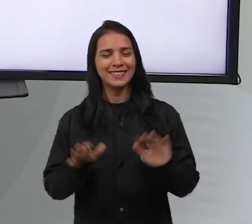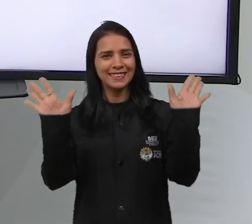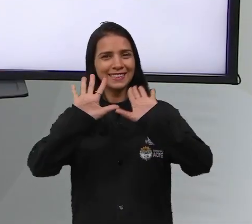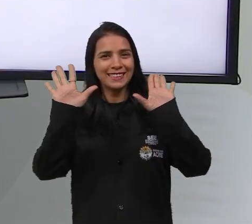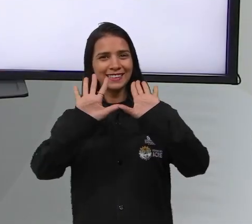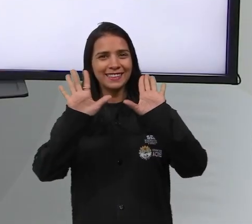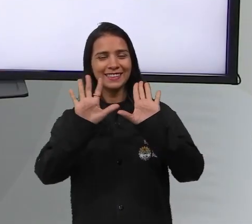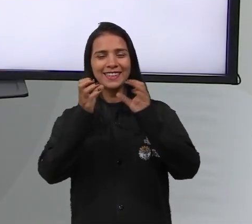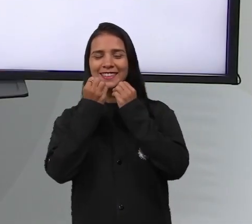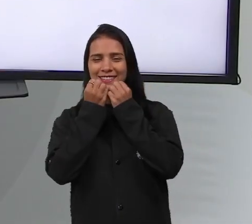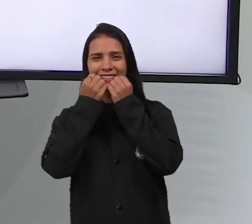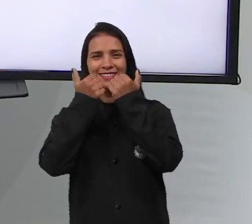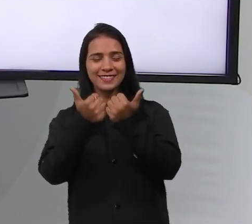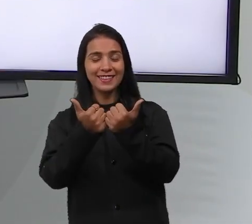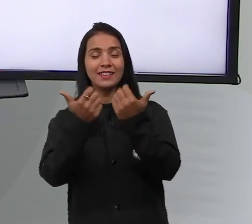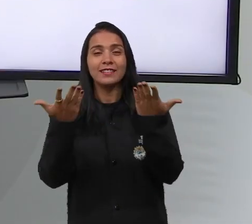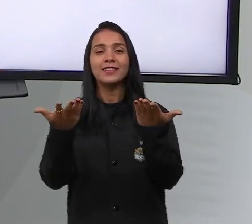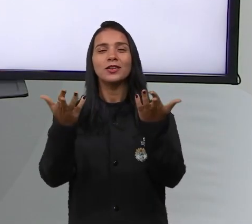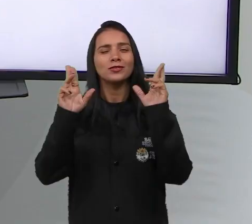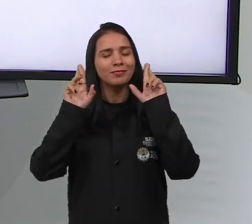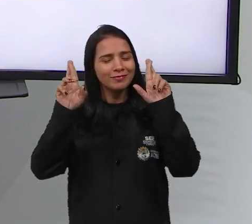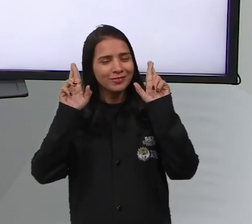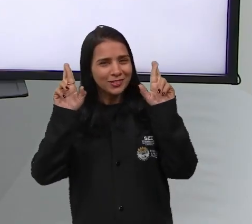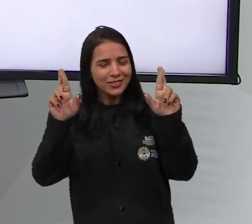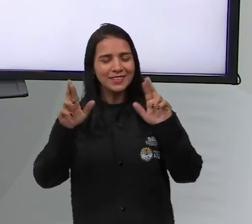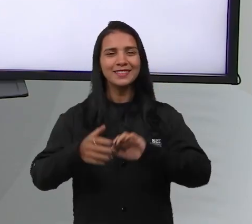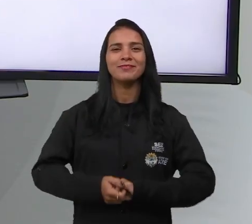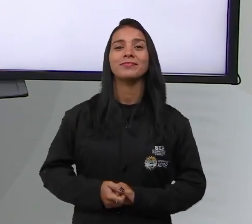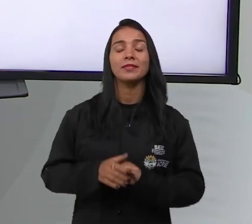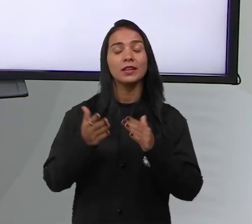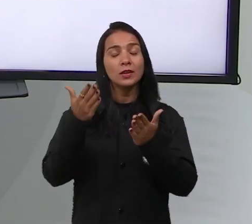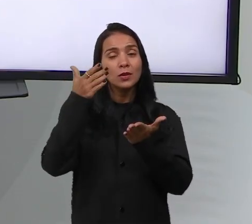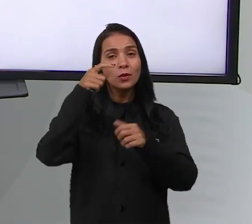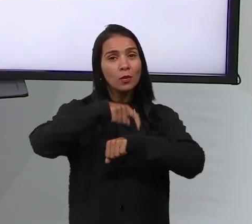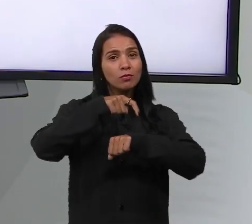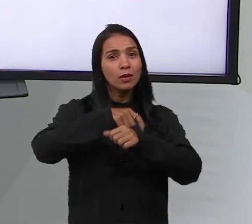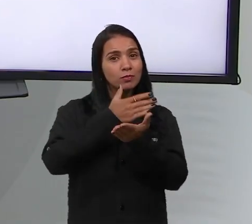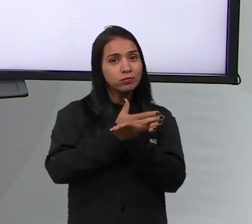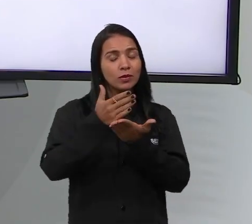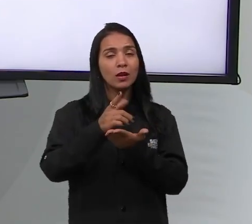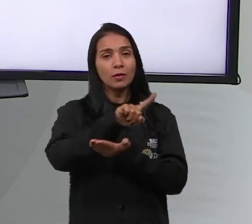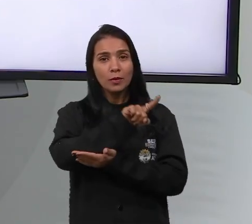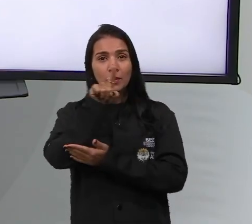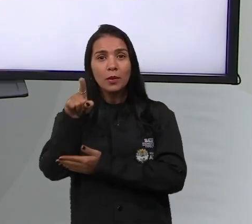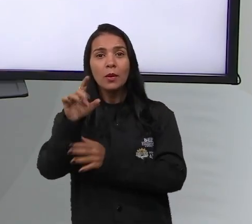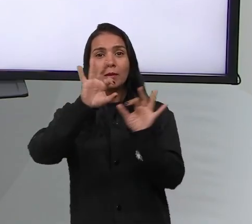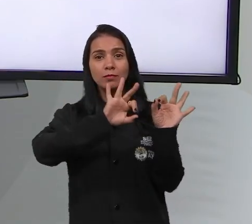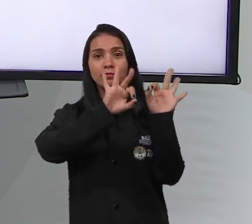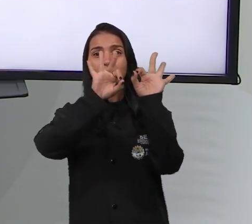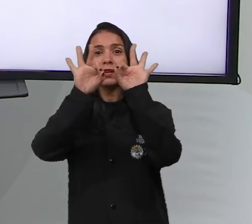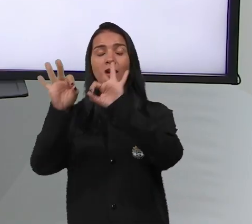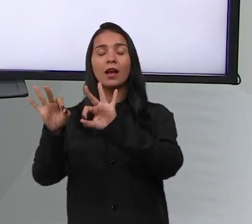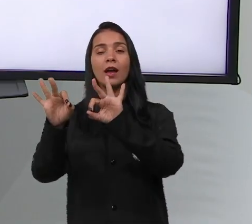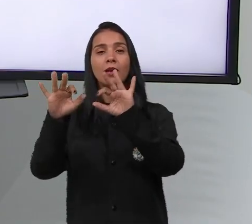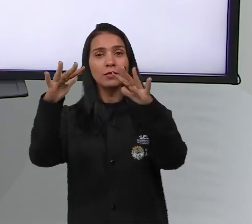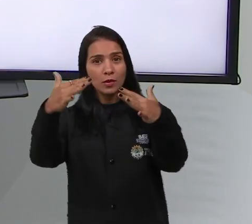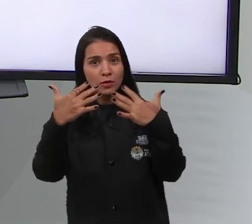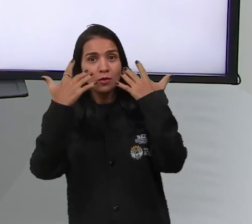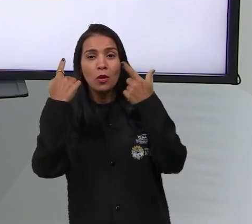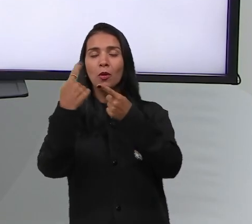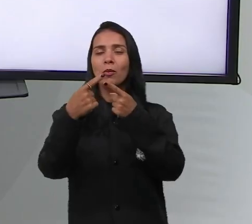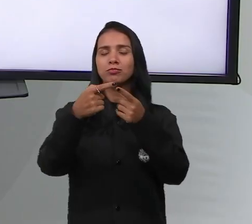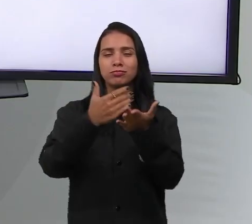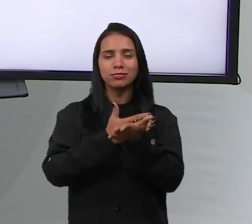Olá, tudo bem com você? Eu espero que sim. A partir deste momento eu peço a sua atenção, porque está começando